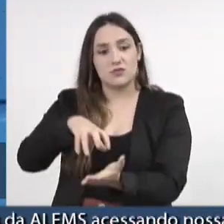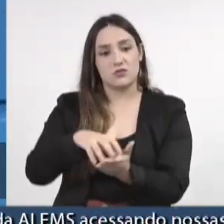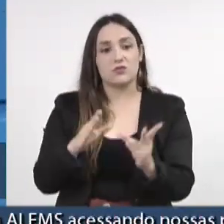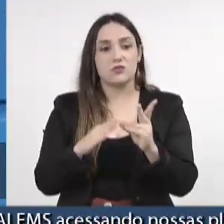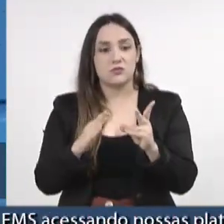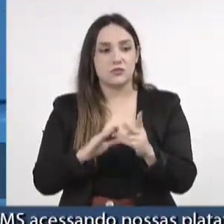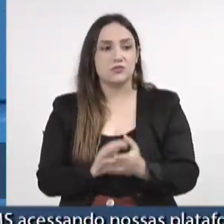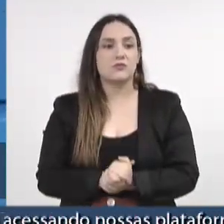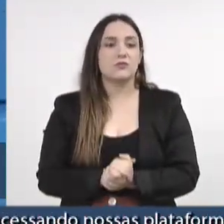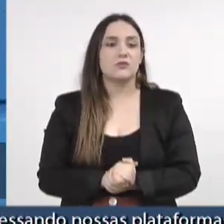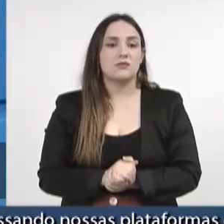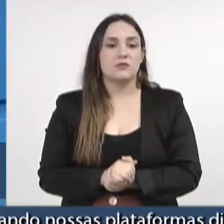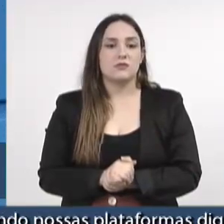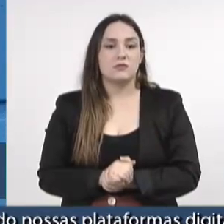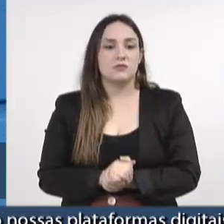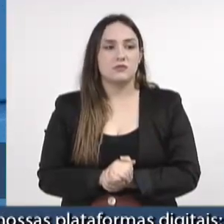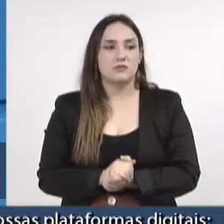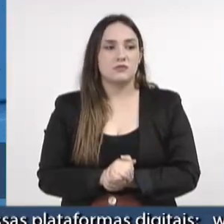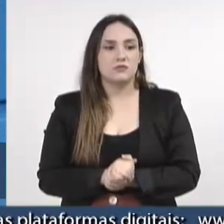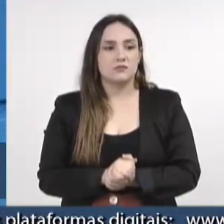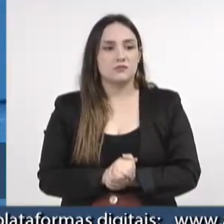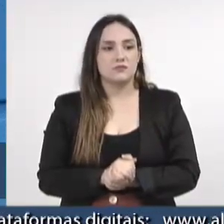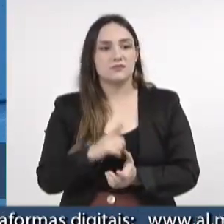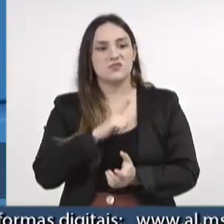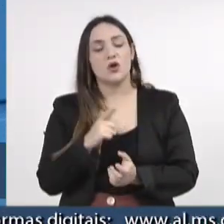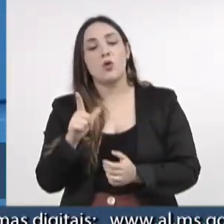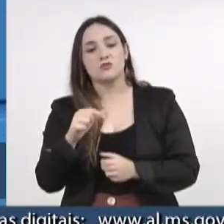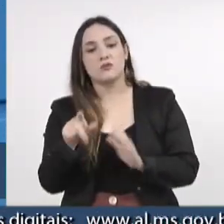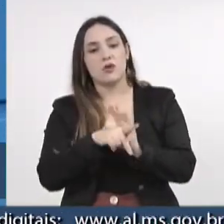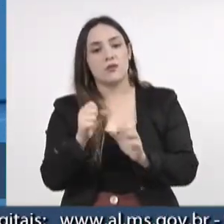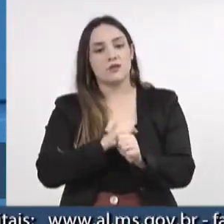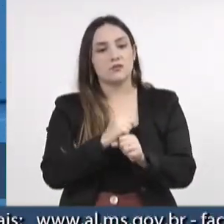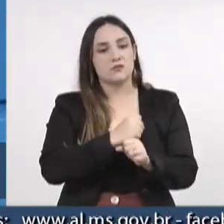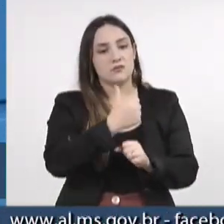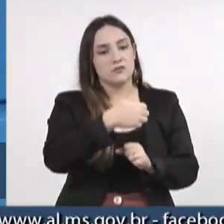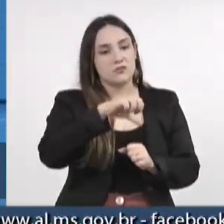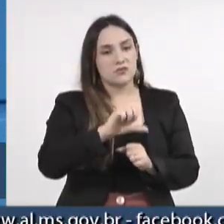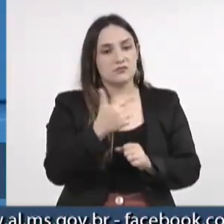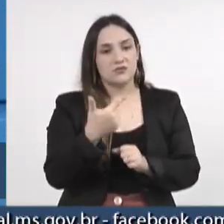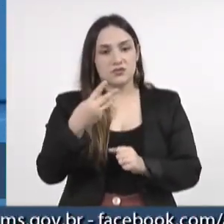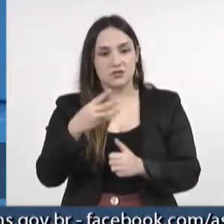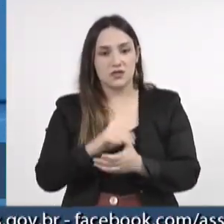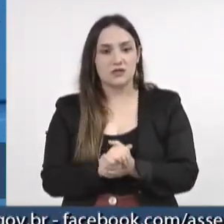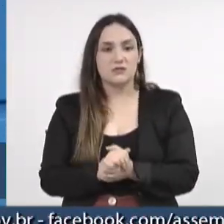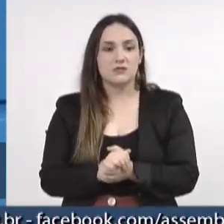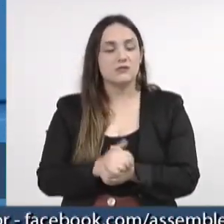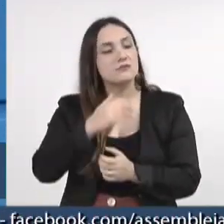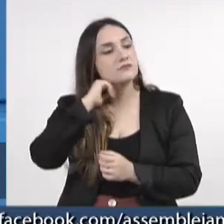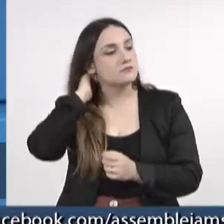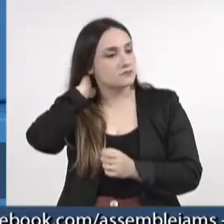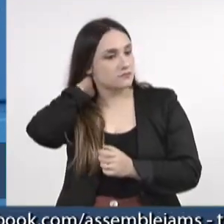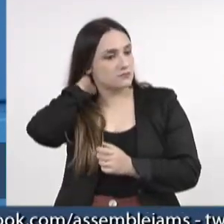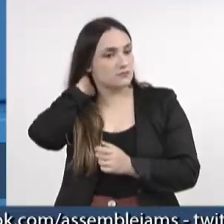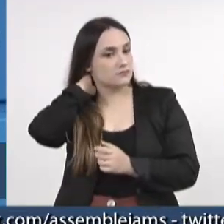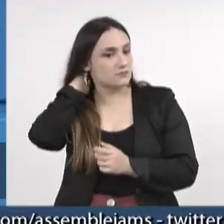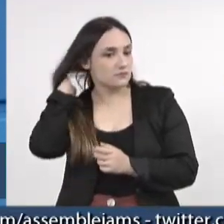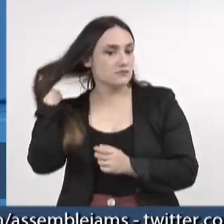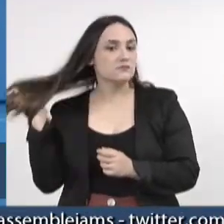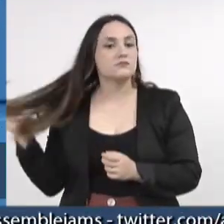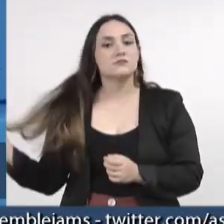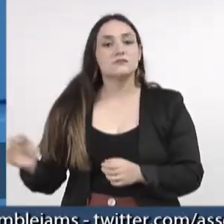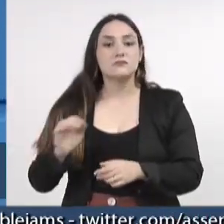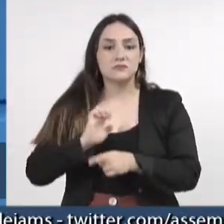indígenas, titulada no ano de 1917, como é a